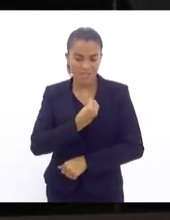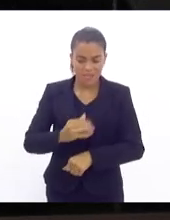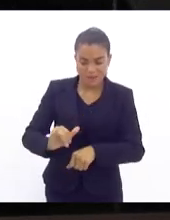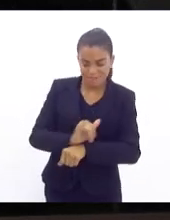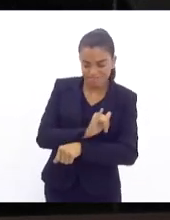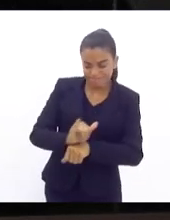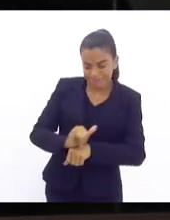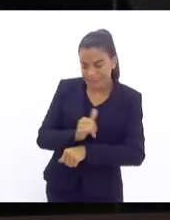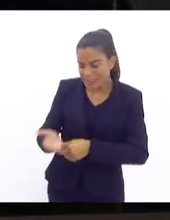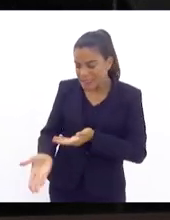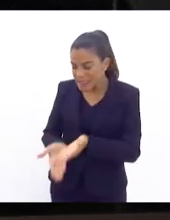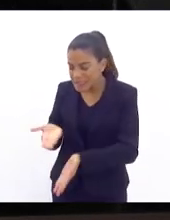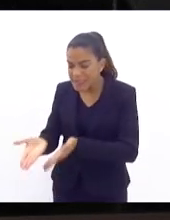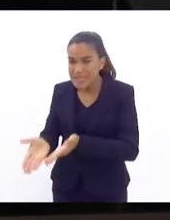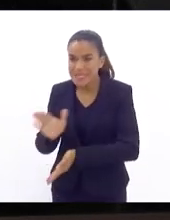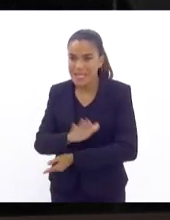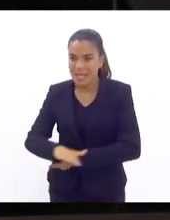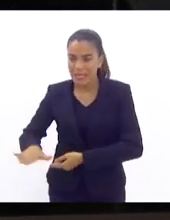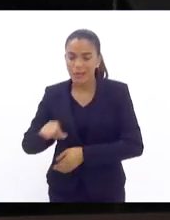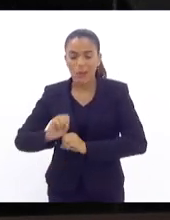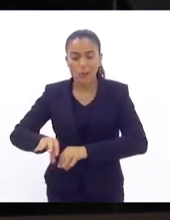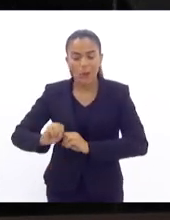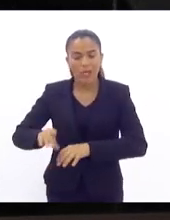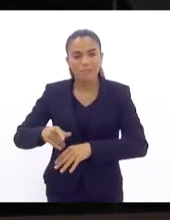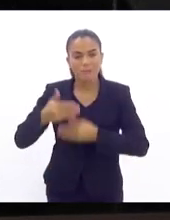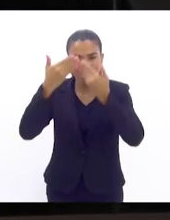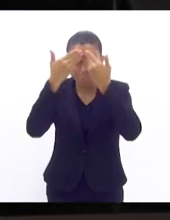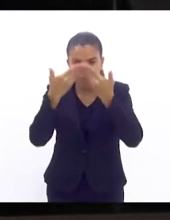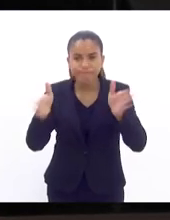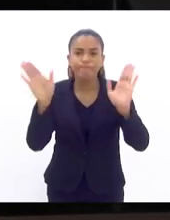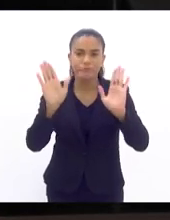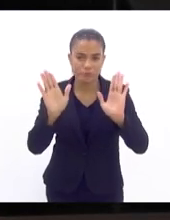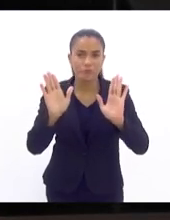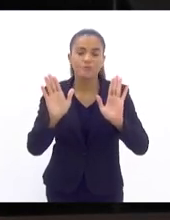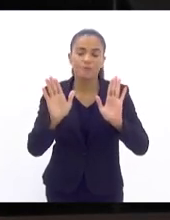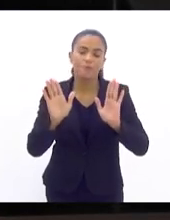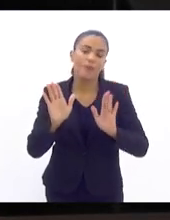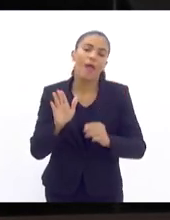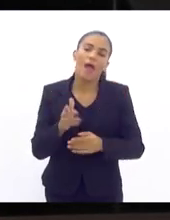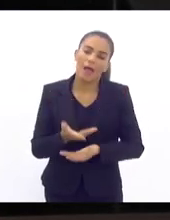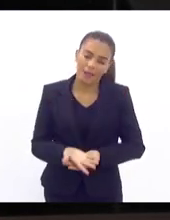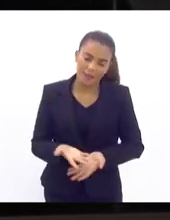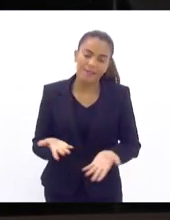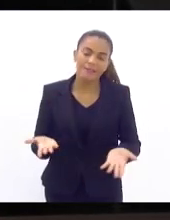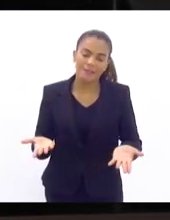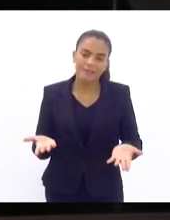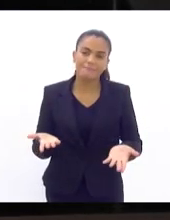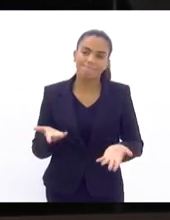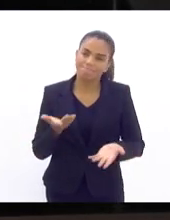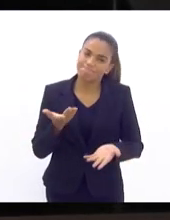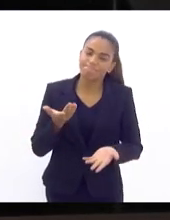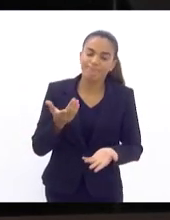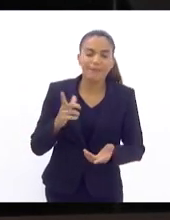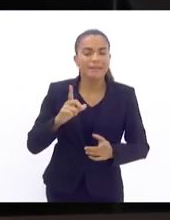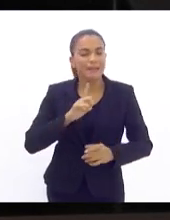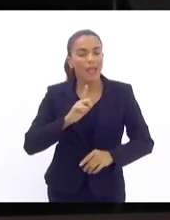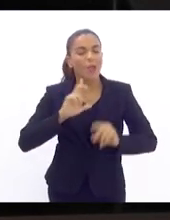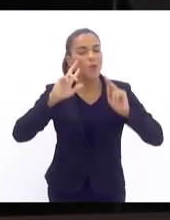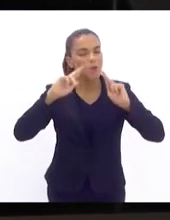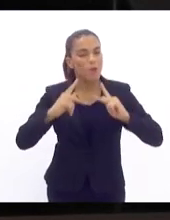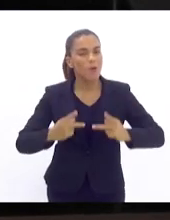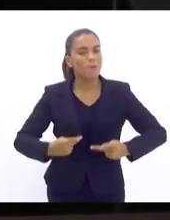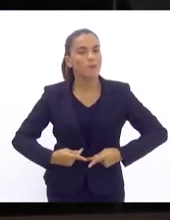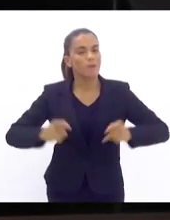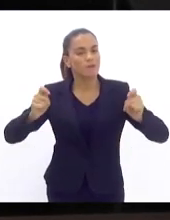através de uma educação libertadora, nós não teremos aí uma humanidade que